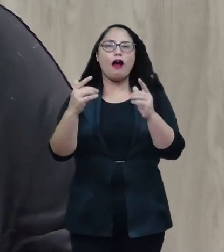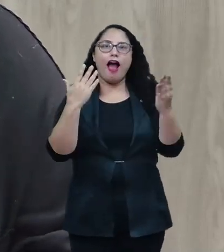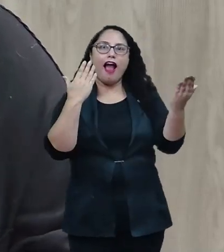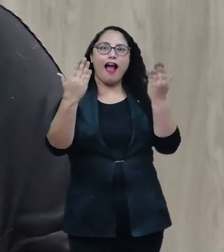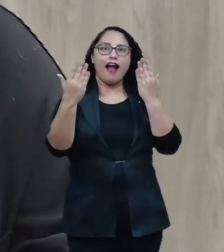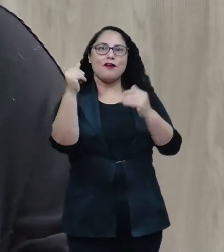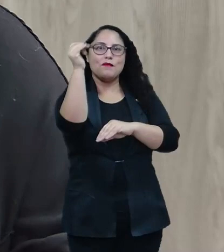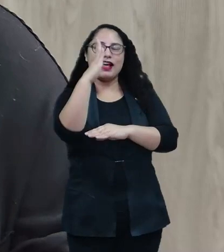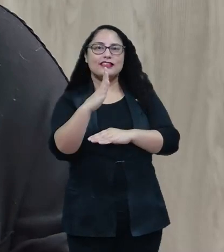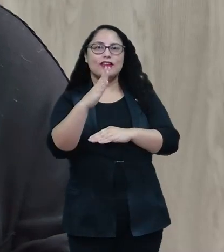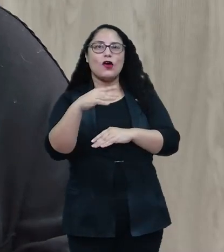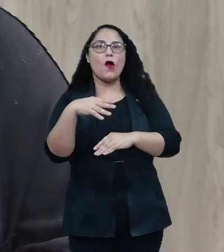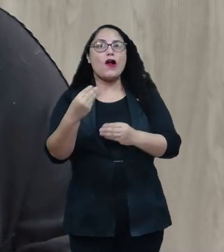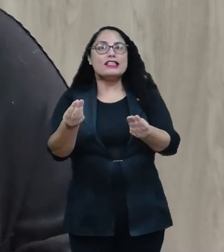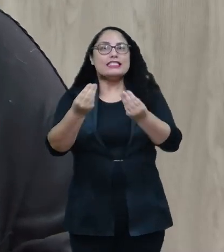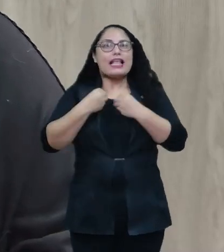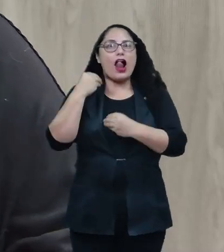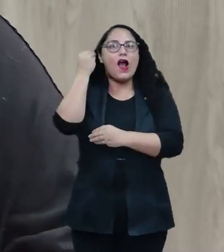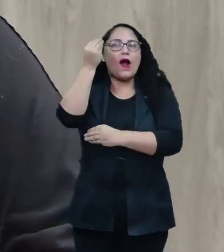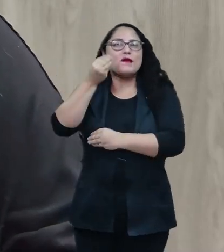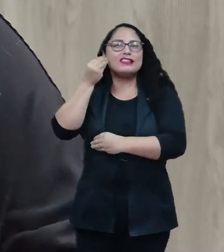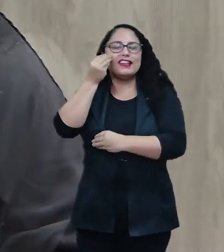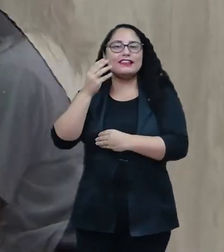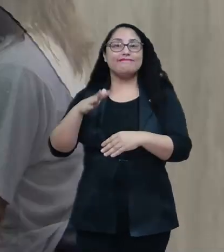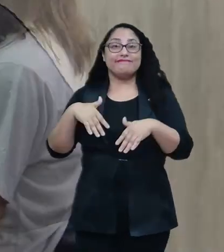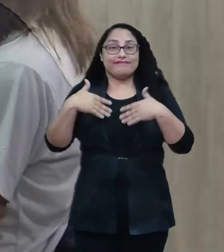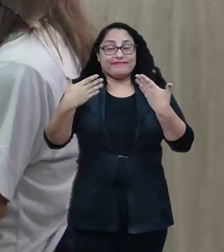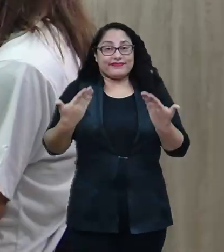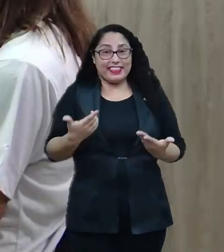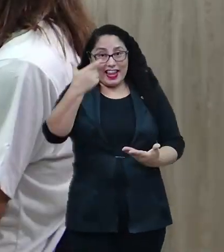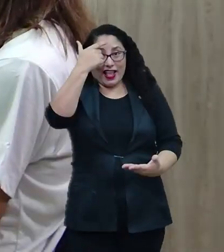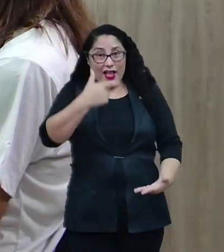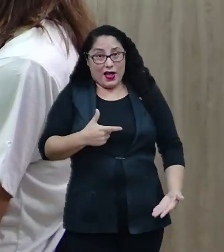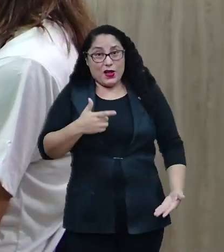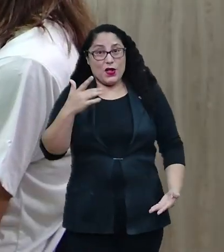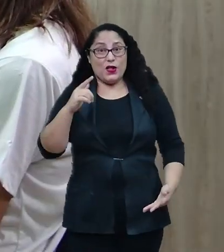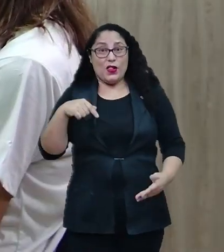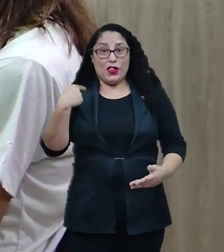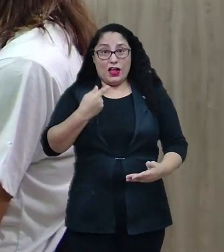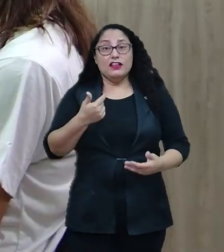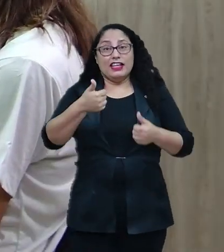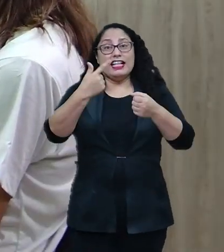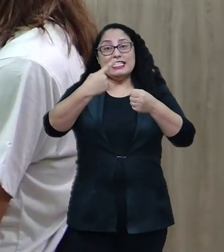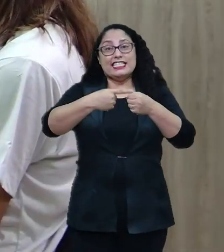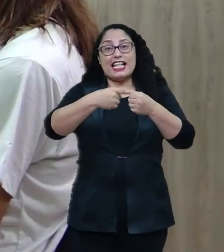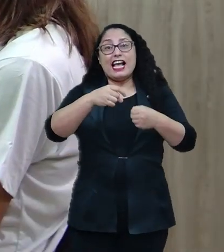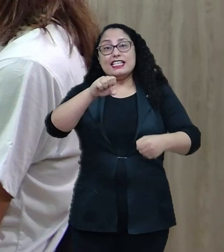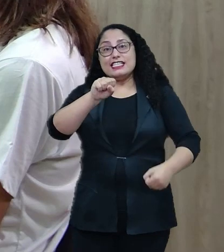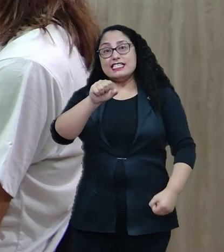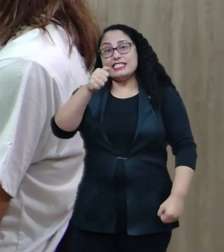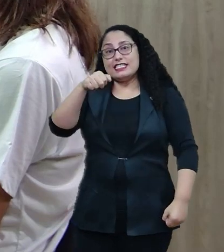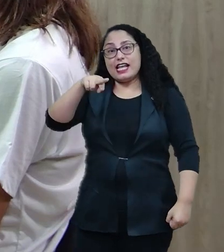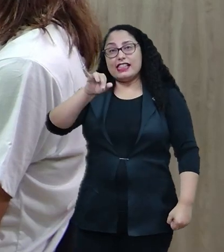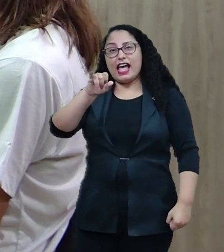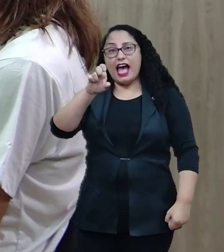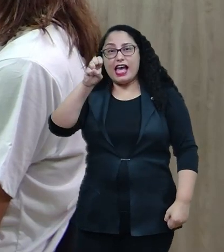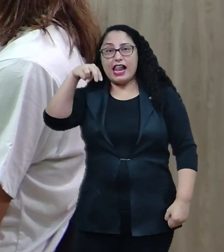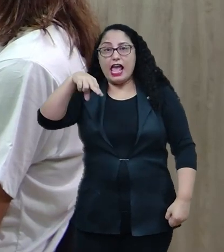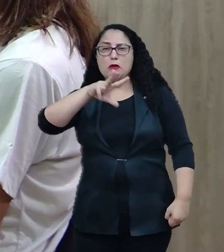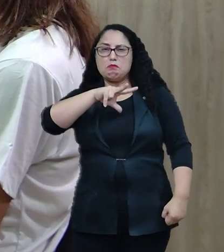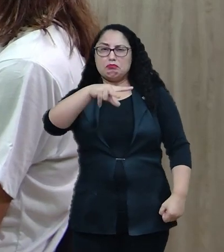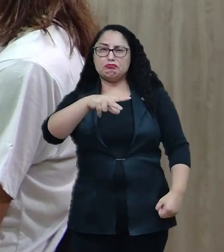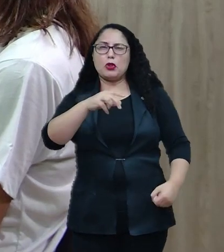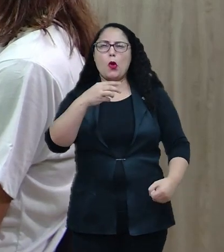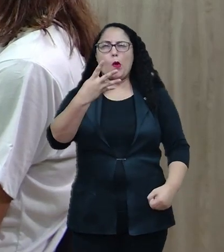que trouxeram para cá como experiência. Bom, a gente ficou em Santarém, é uma cidade que fica a mais ou menos